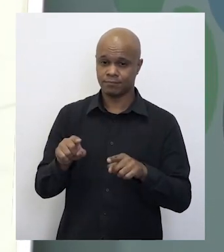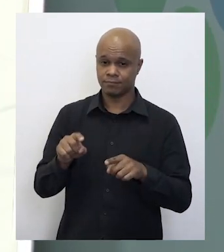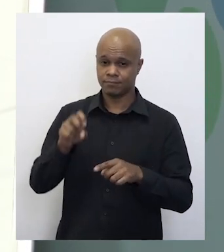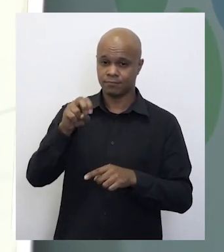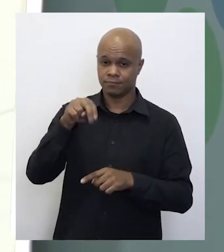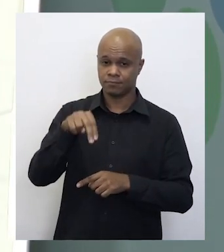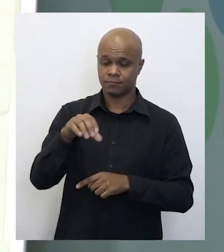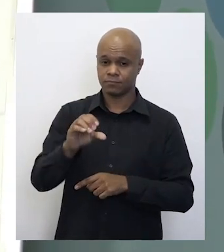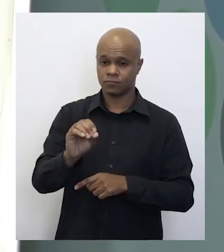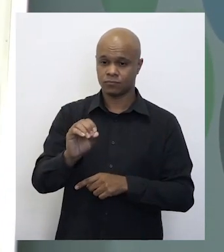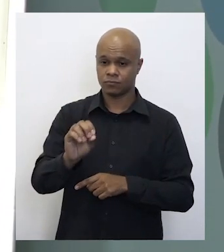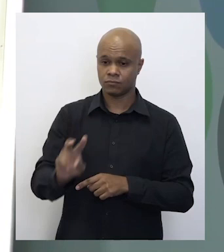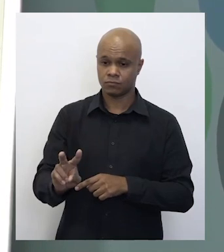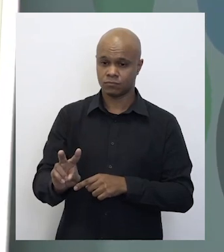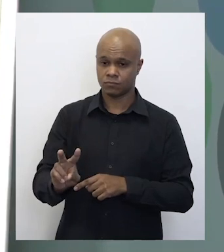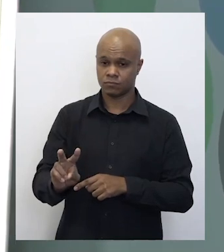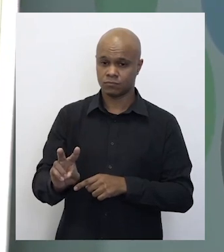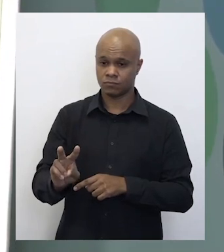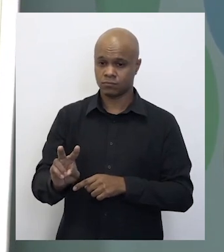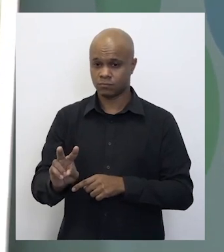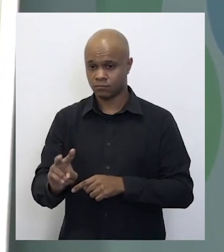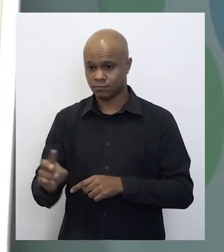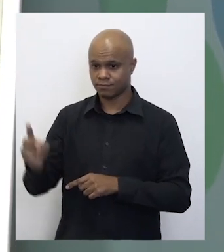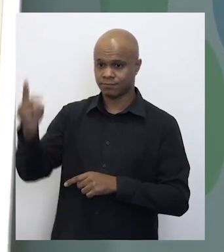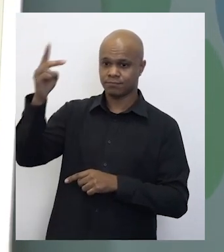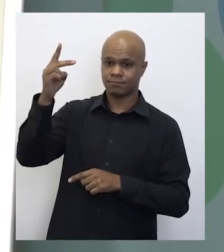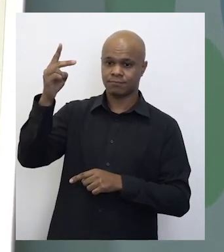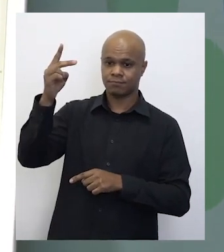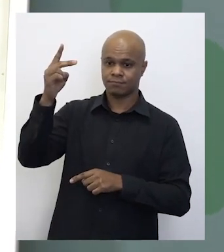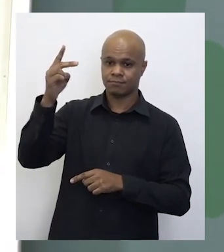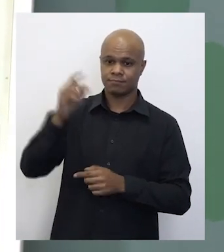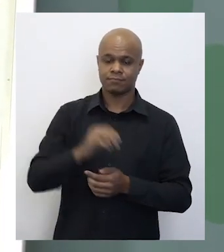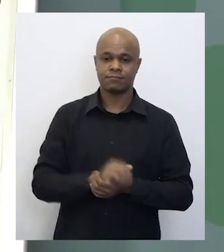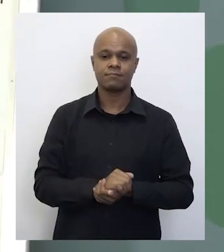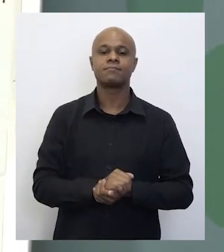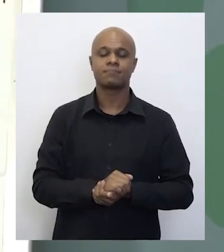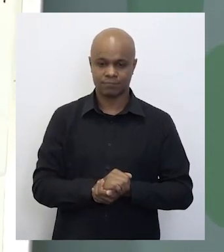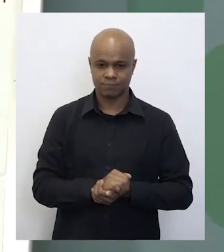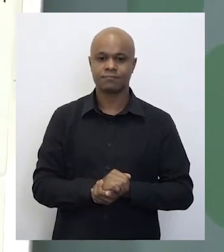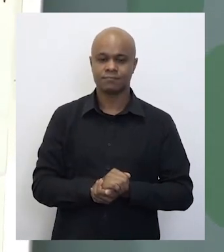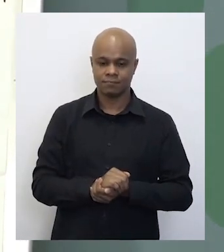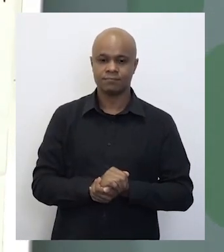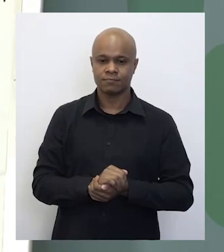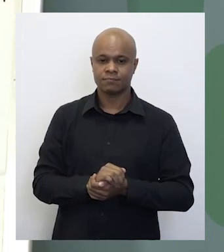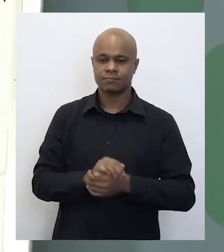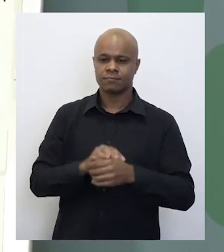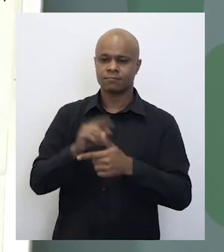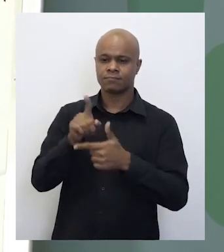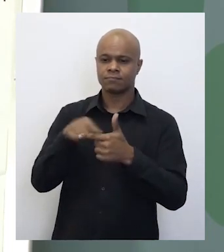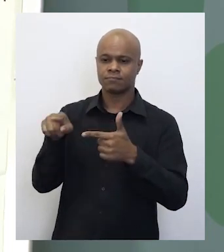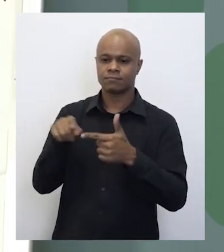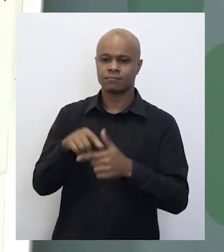concentração do meu produto, com o valor estequiométrico aqui levando ao expoente, sobre quem?